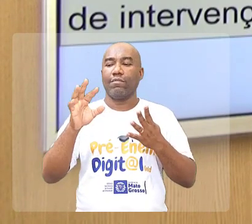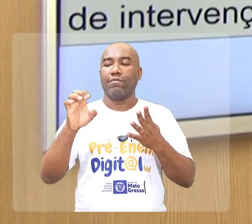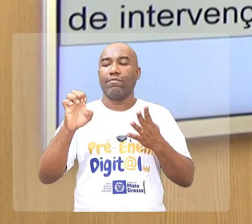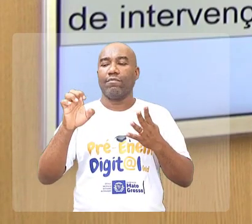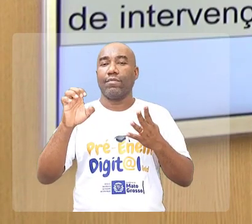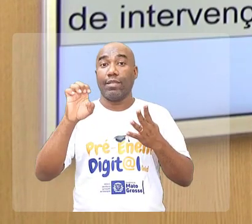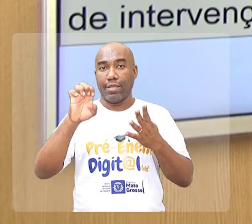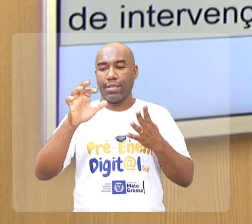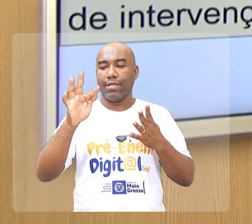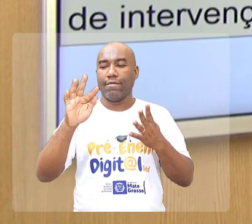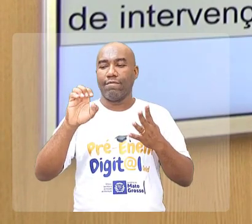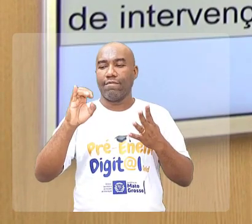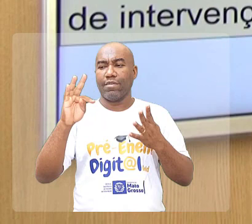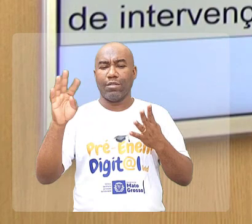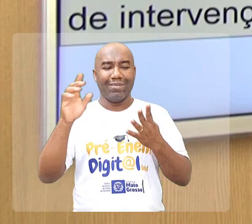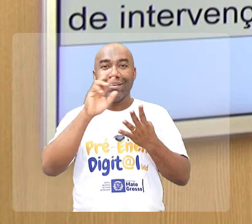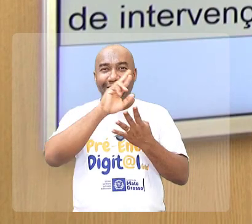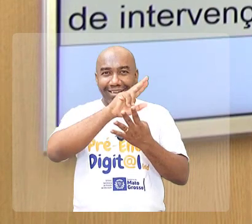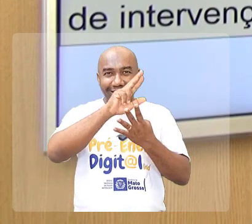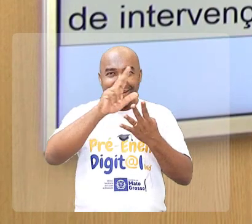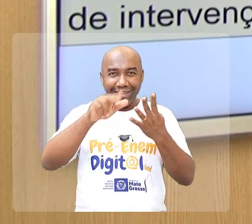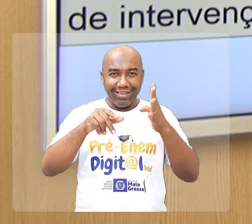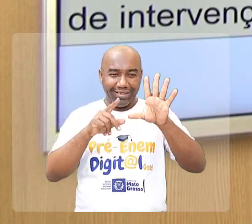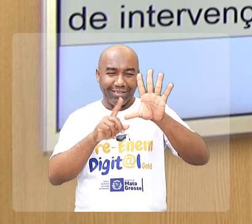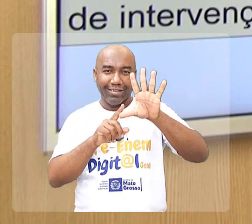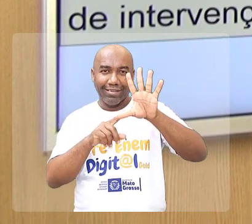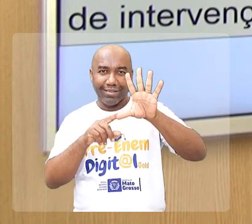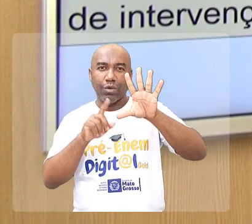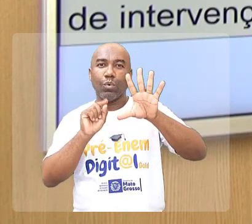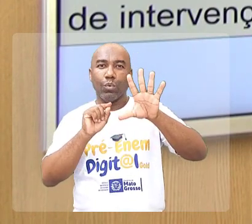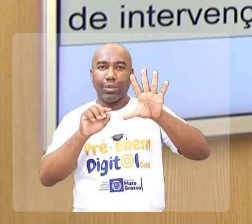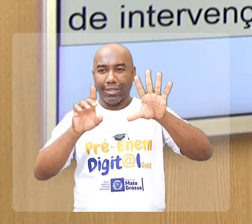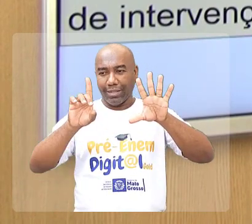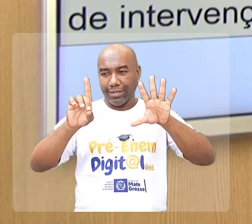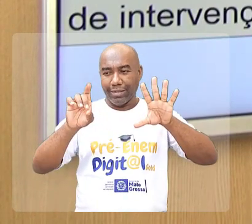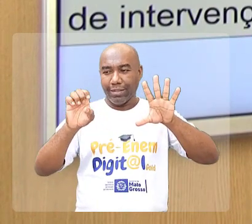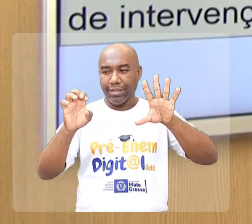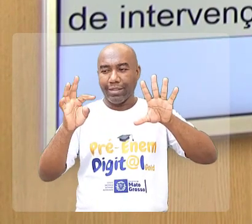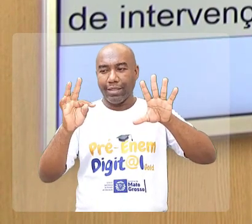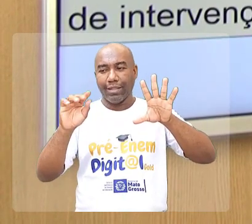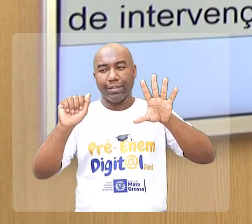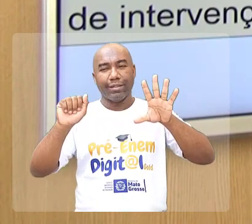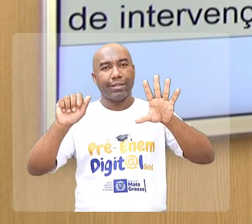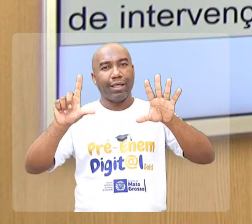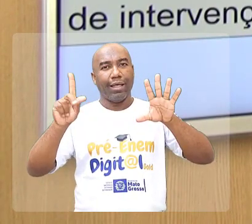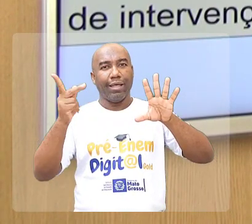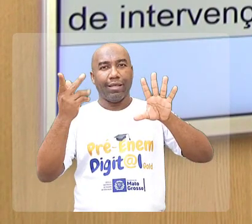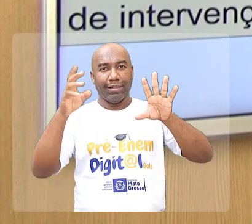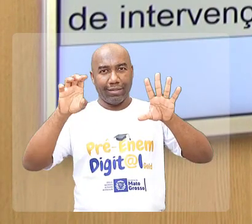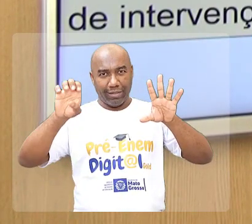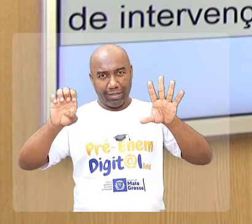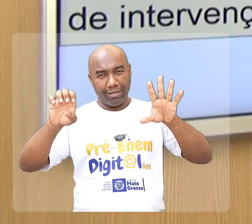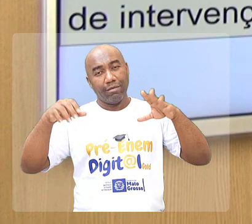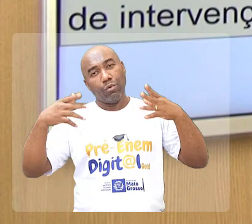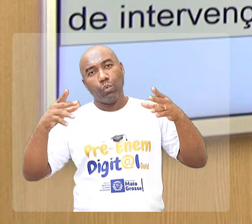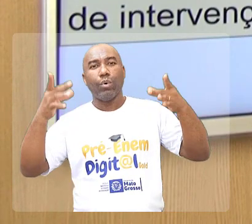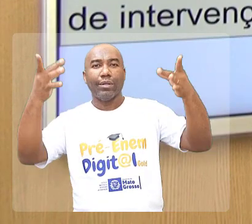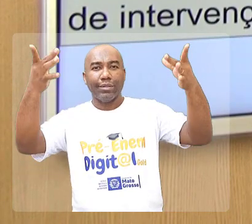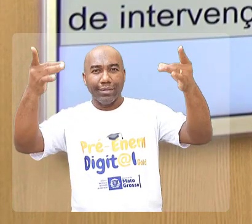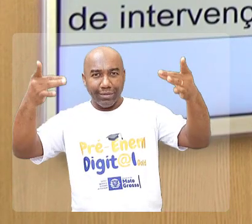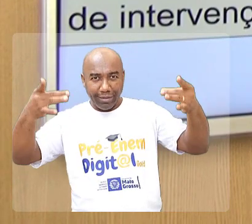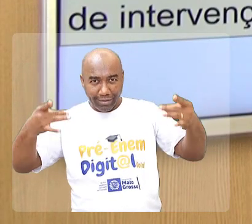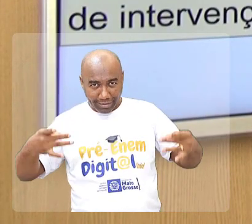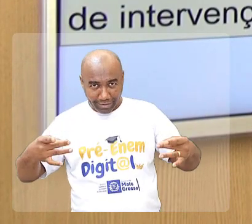importante você entender que o detalhamento é quando você acrescenta detalhes, minuciosidades, coisas pequenas.